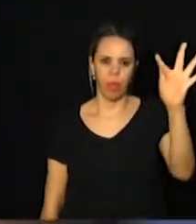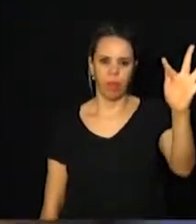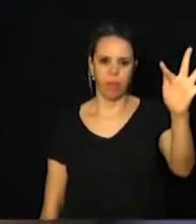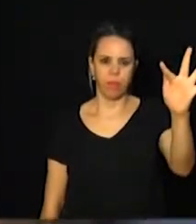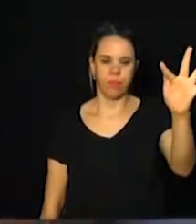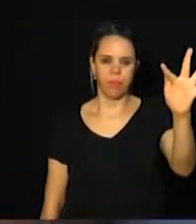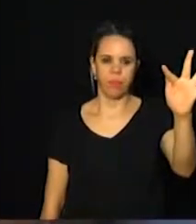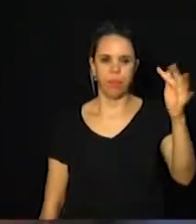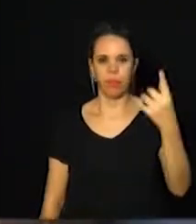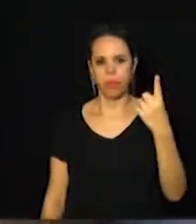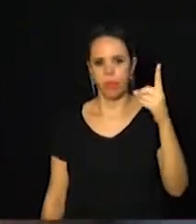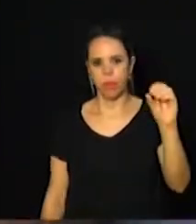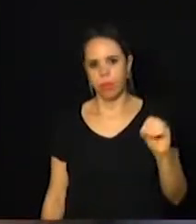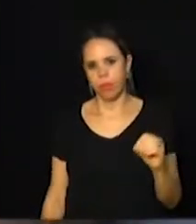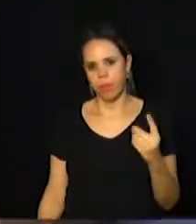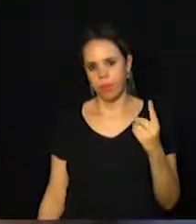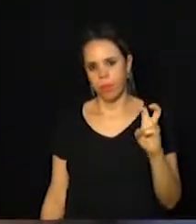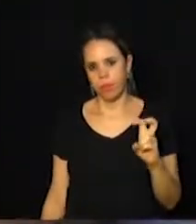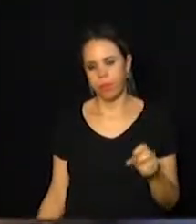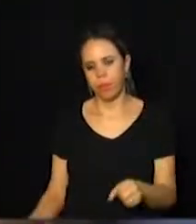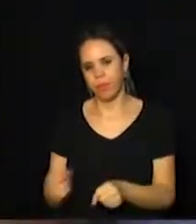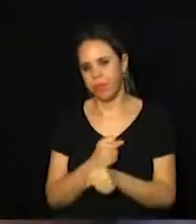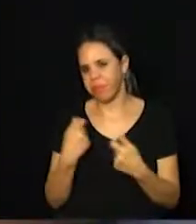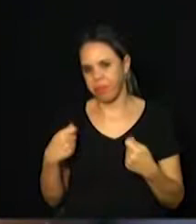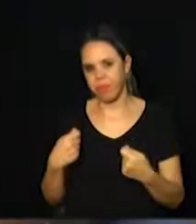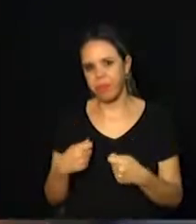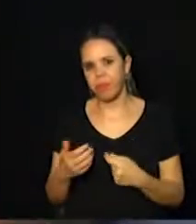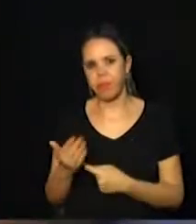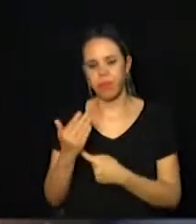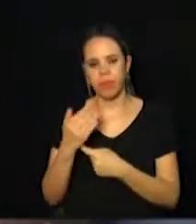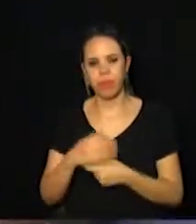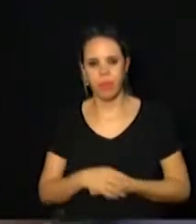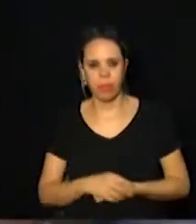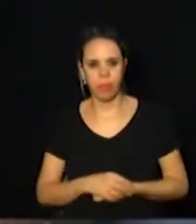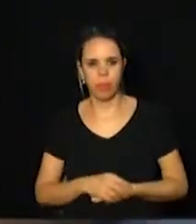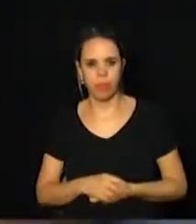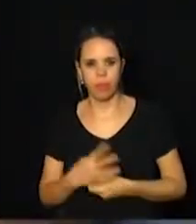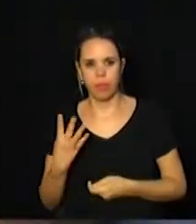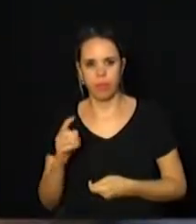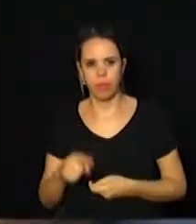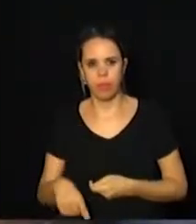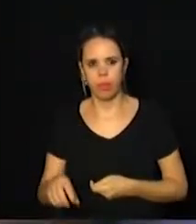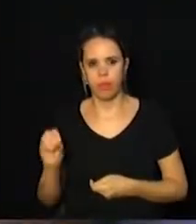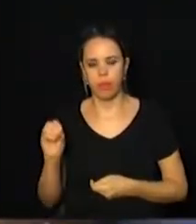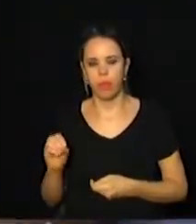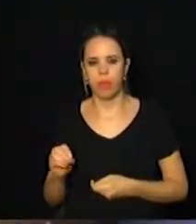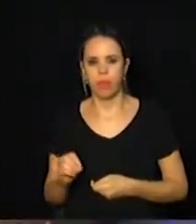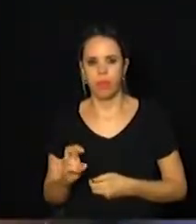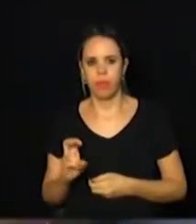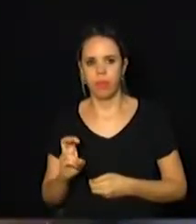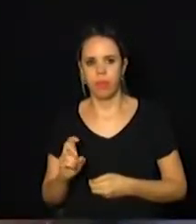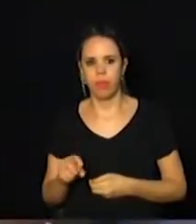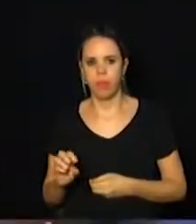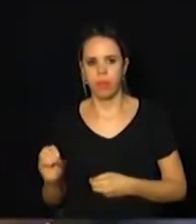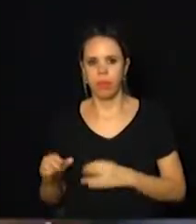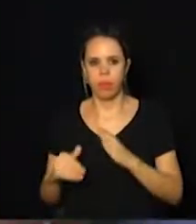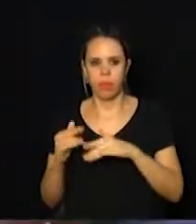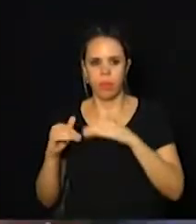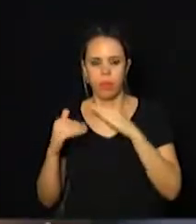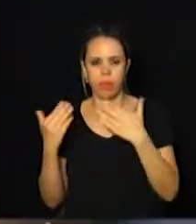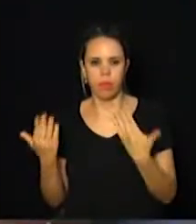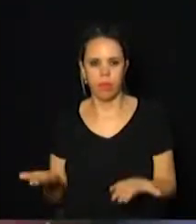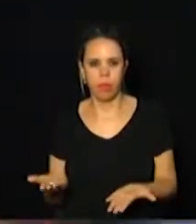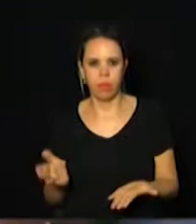aqui é 10 15 dias não é necessário porque a tecnologia 4.0 5.0 vai desenvolvendo